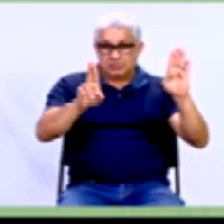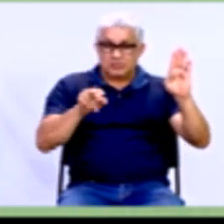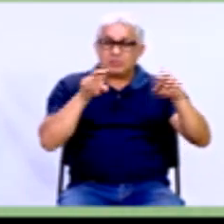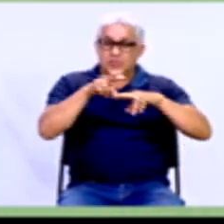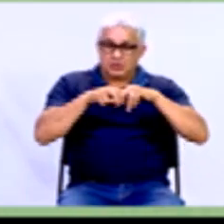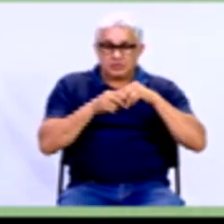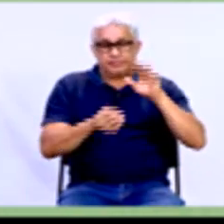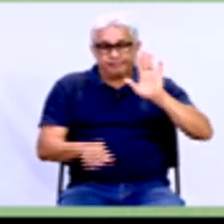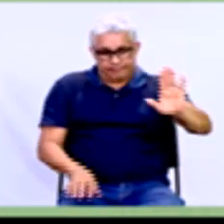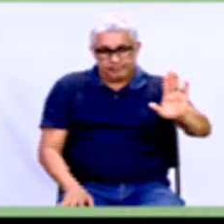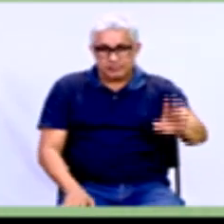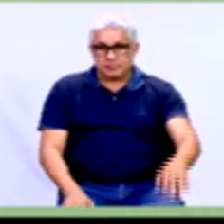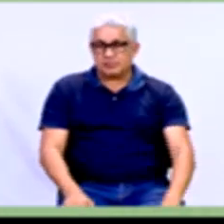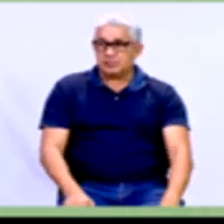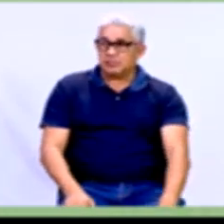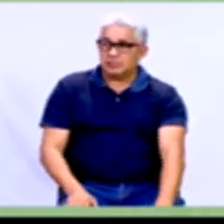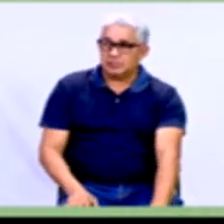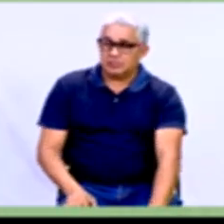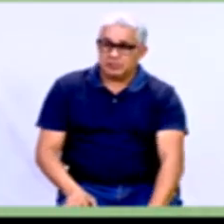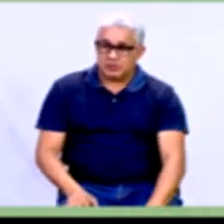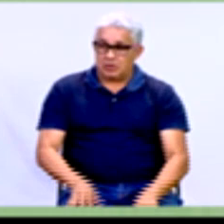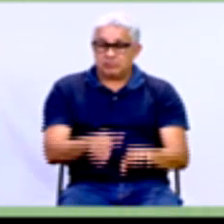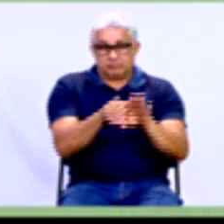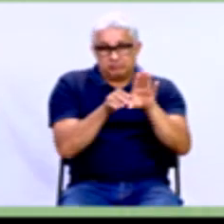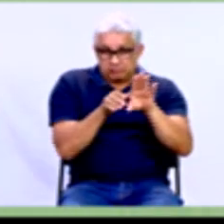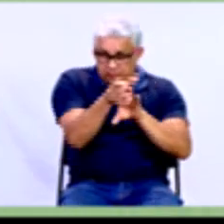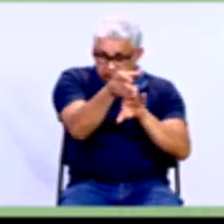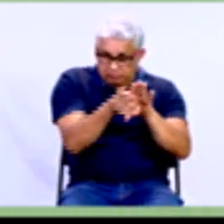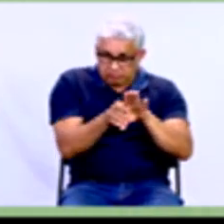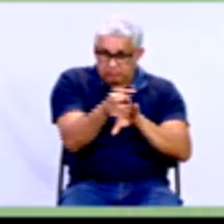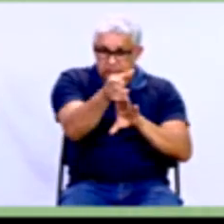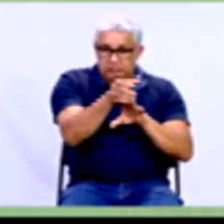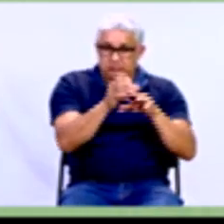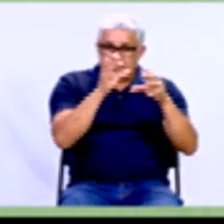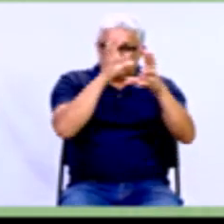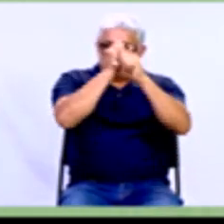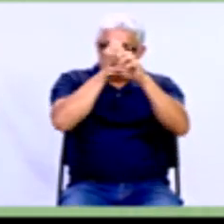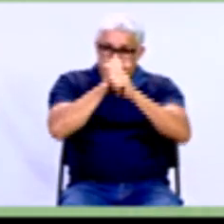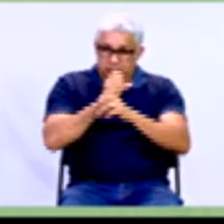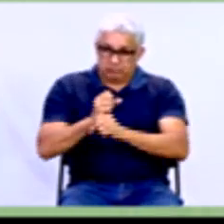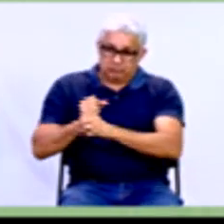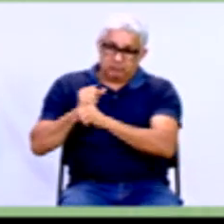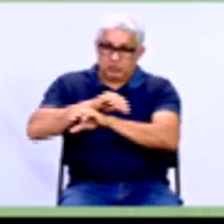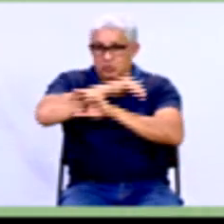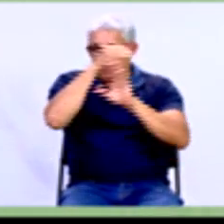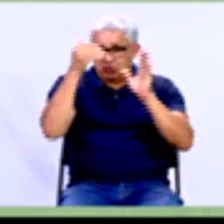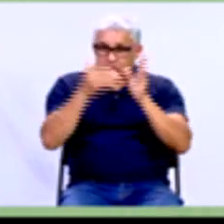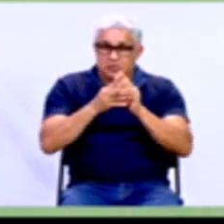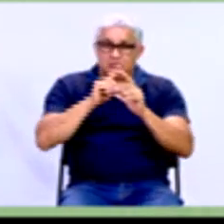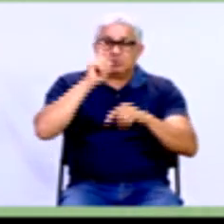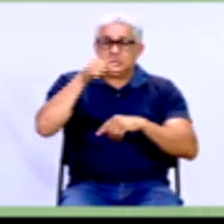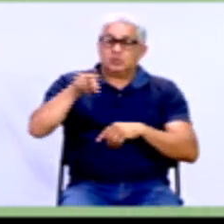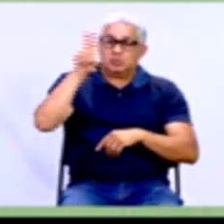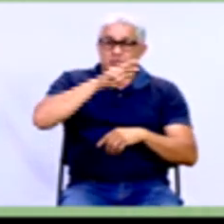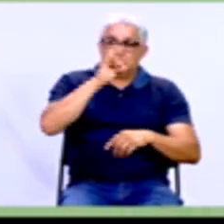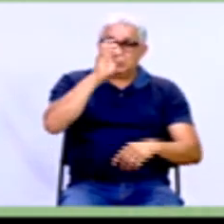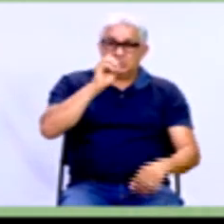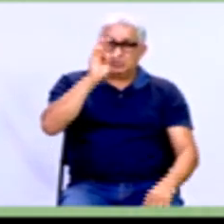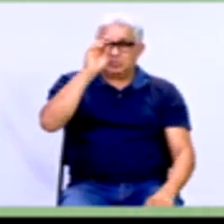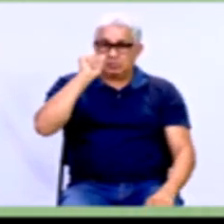aqui. Por isso que eu já aconselho a já fazer o cálculo de todo, o somatório de tudo, para depois só usar os totais,